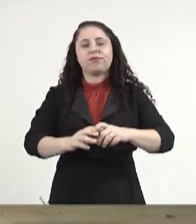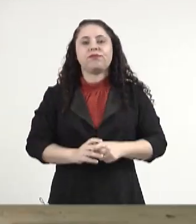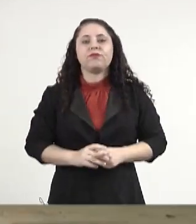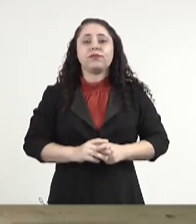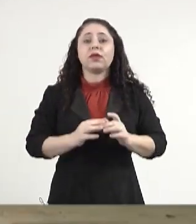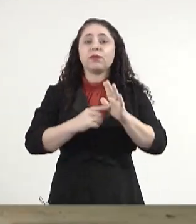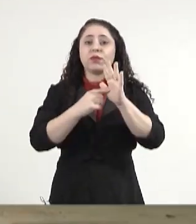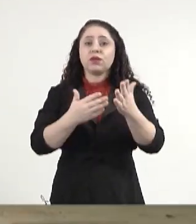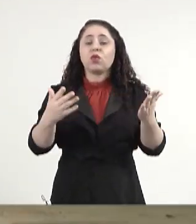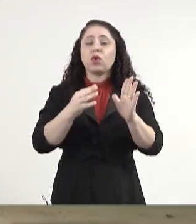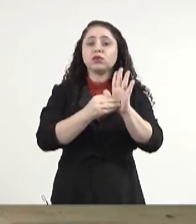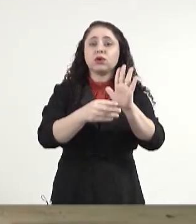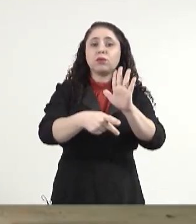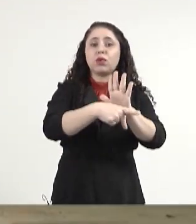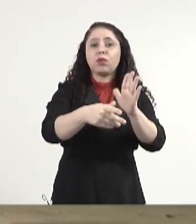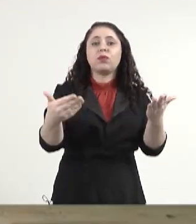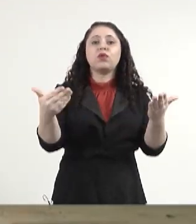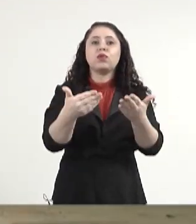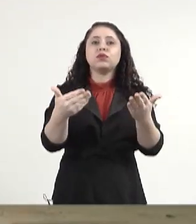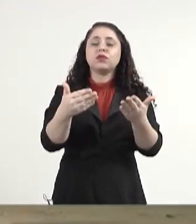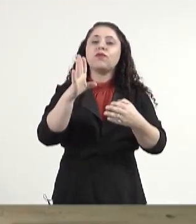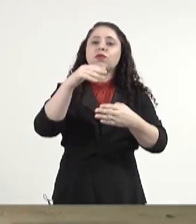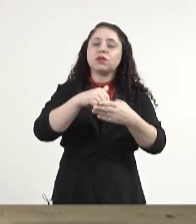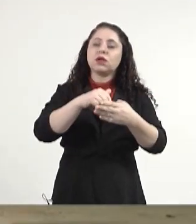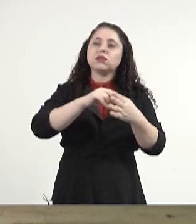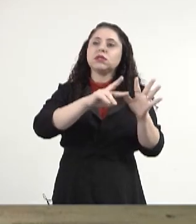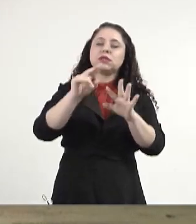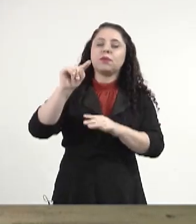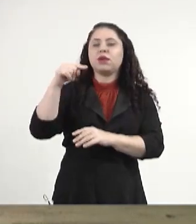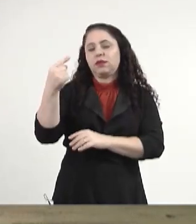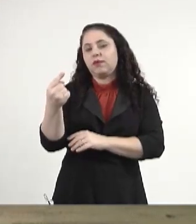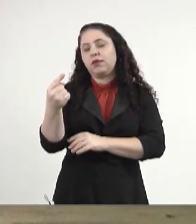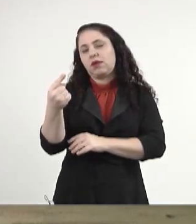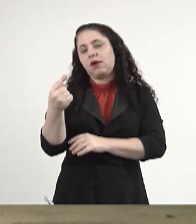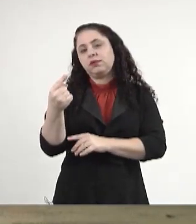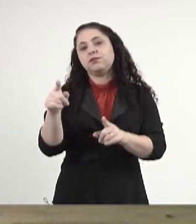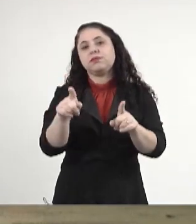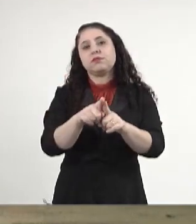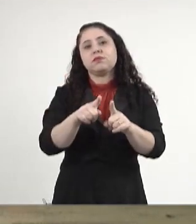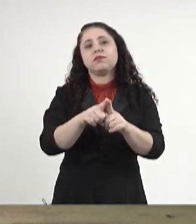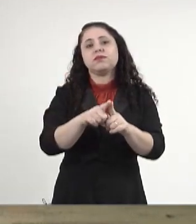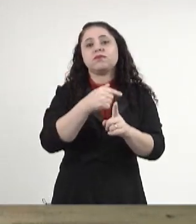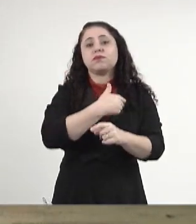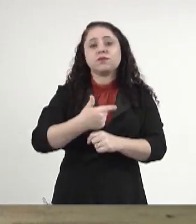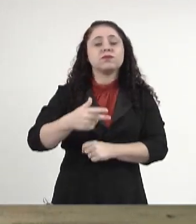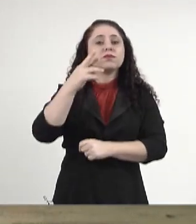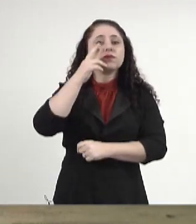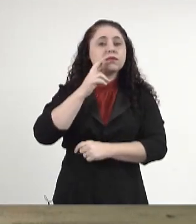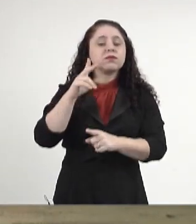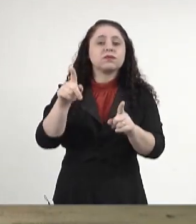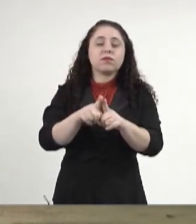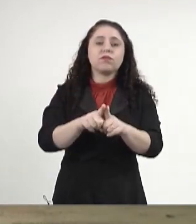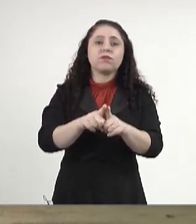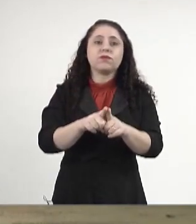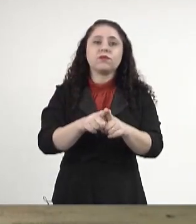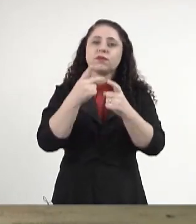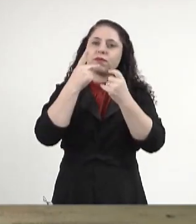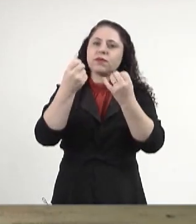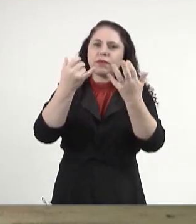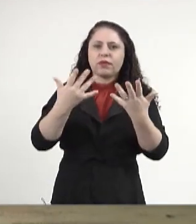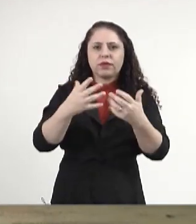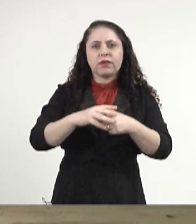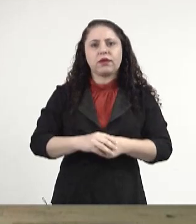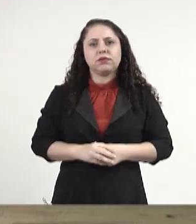fez então a apresentação dessa indicação na sessão de hoje, ela deve ser votada nas próximas sessões e encaminhada efetivamente ao Poder Executivo. Como a senhora falou então, para a gente